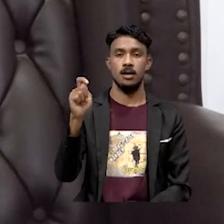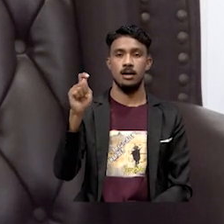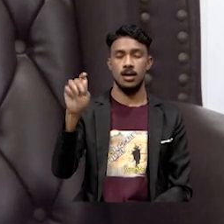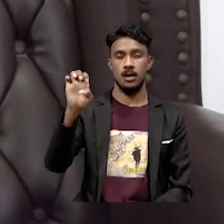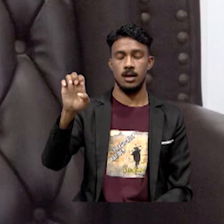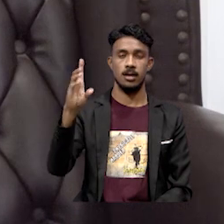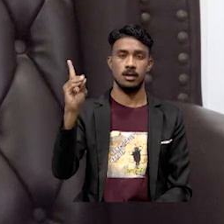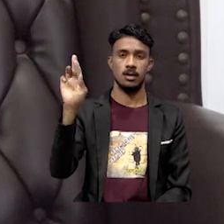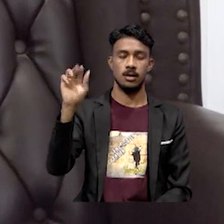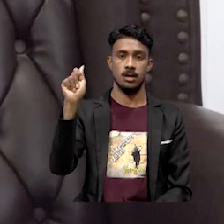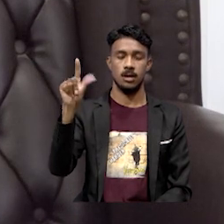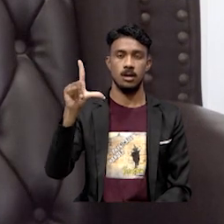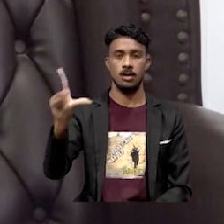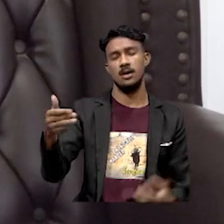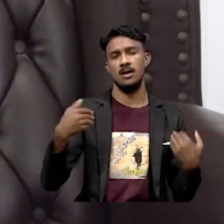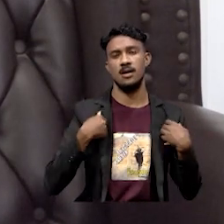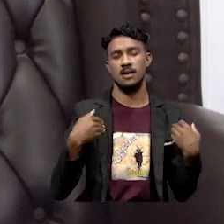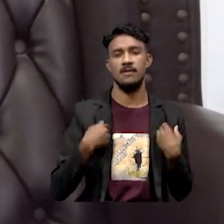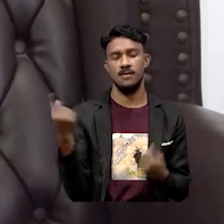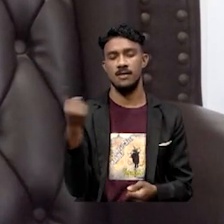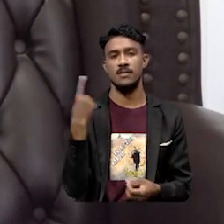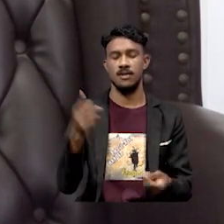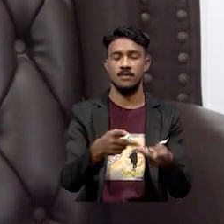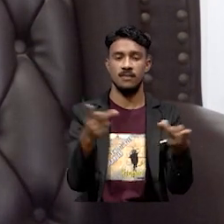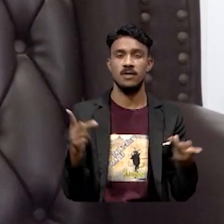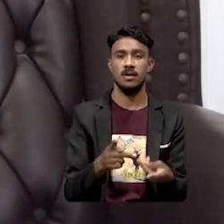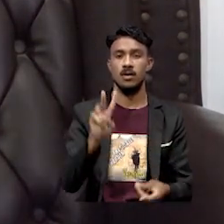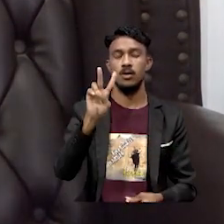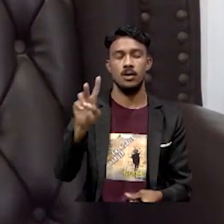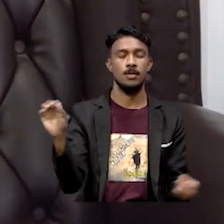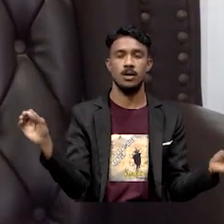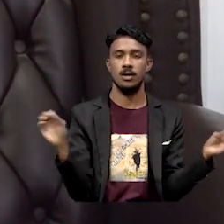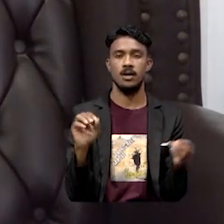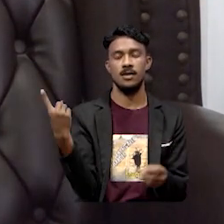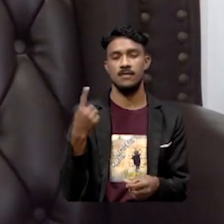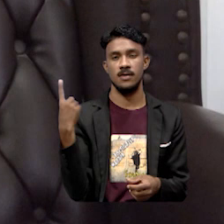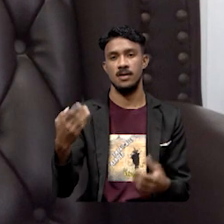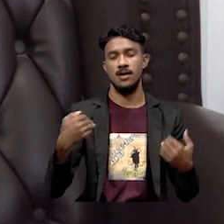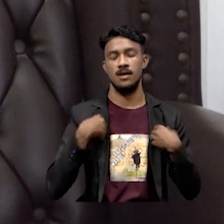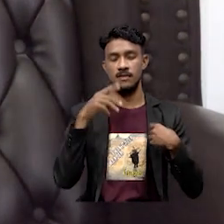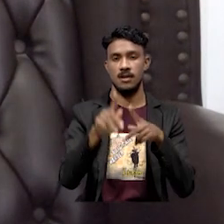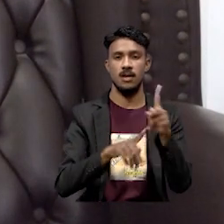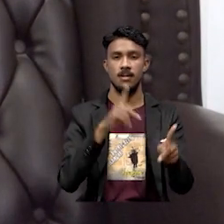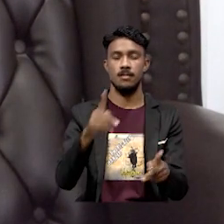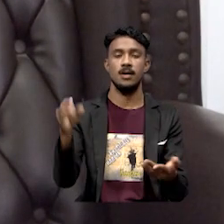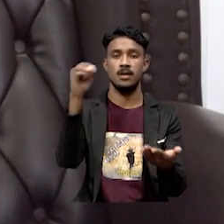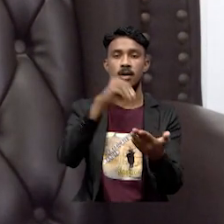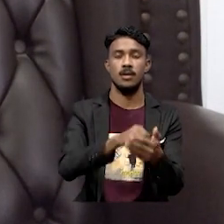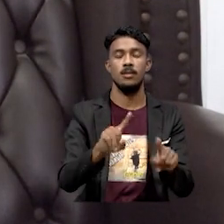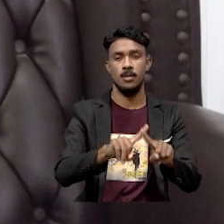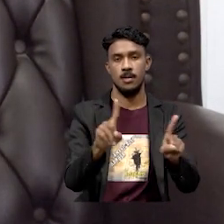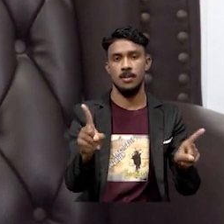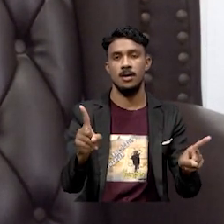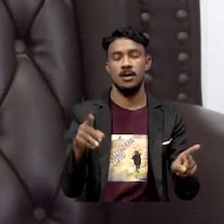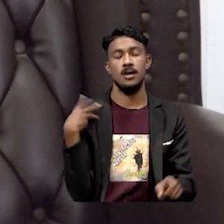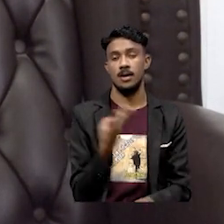mamos kata sinal iha la latib usi fatin ruane mangka latib iha pessoal mangka tau dona naba mai be